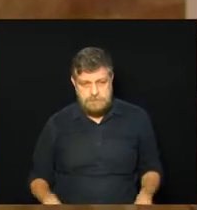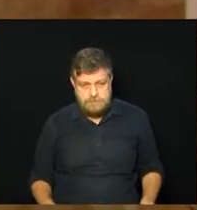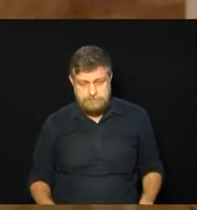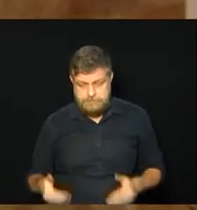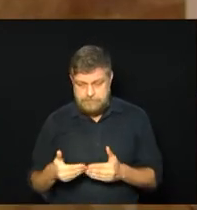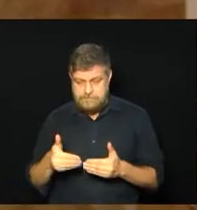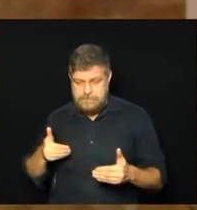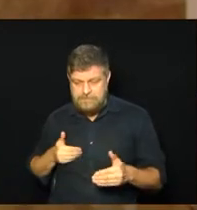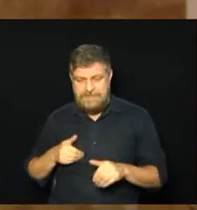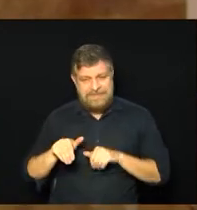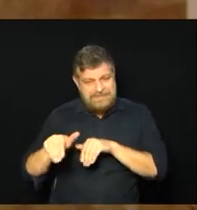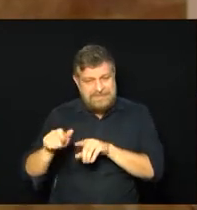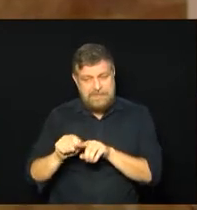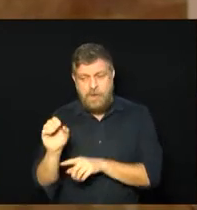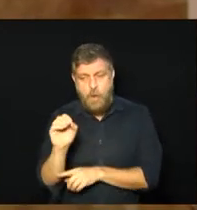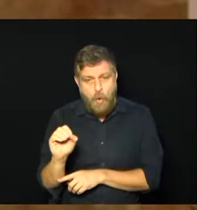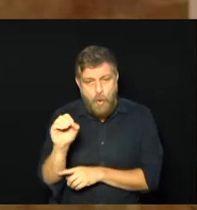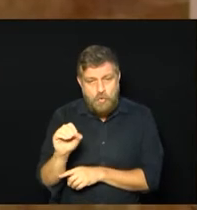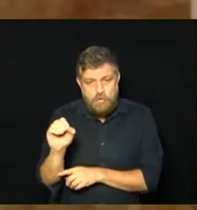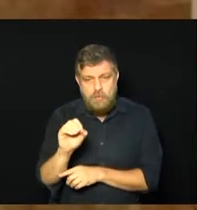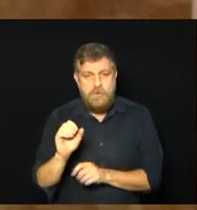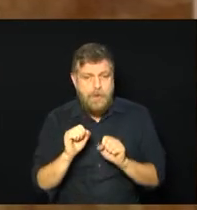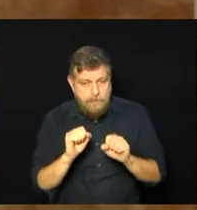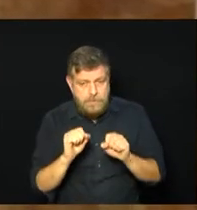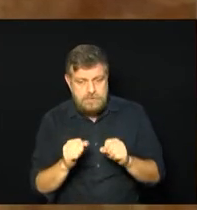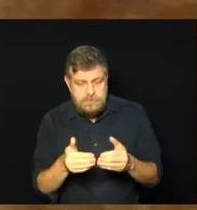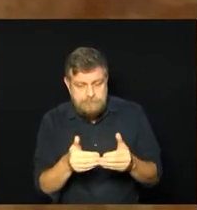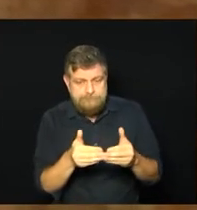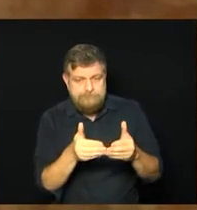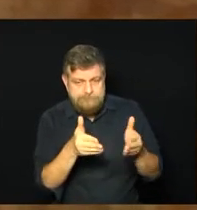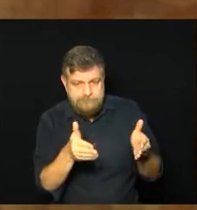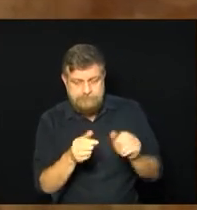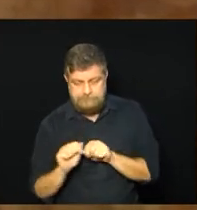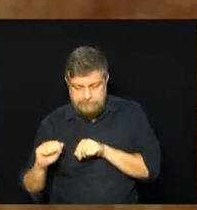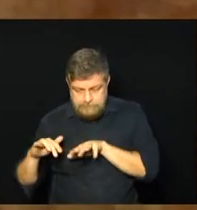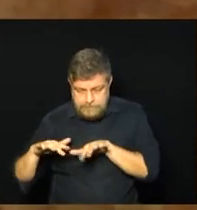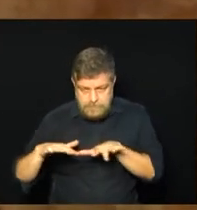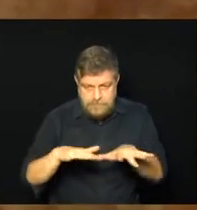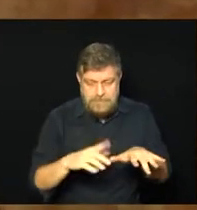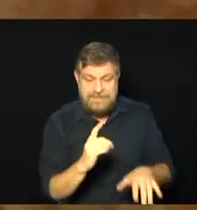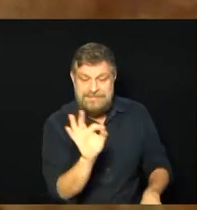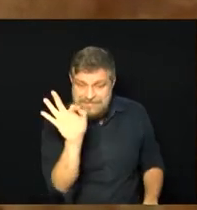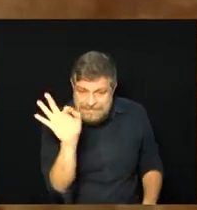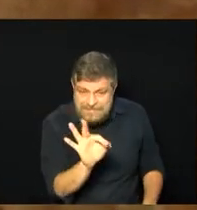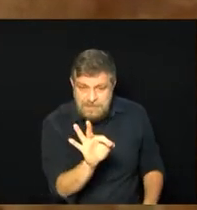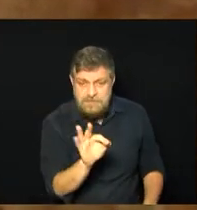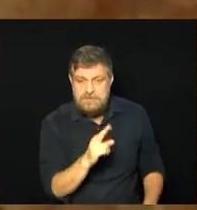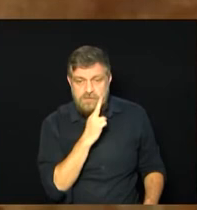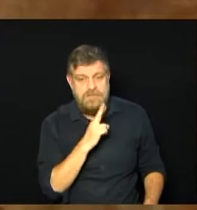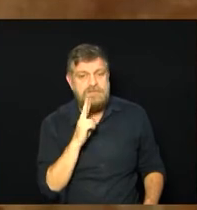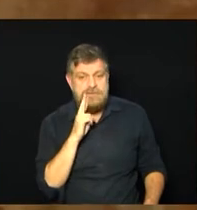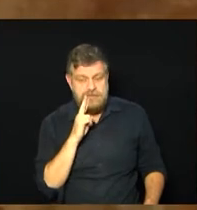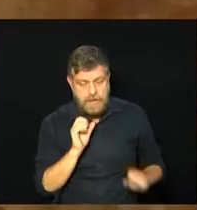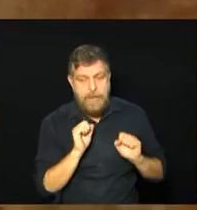de setembro, outubro que começou, vinha aí poder estabelecer uma composição de 100% da casa, né, de